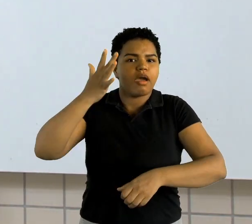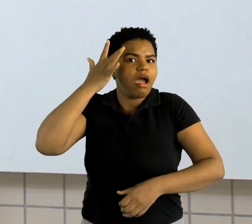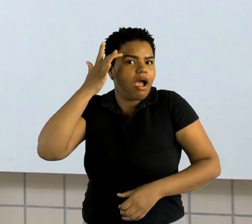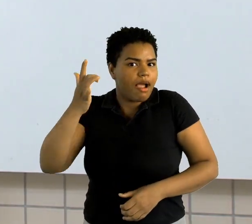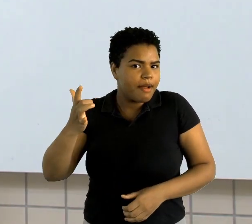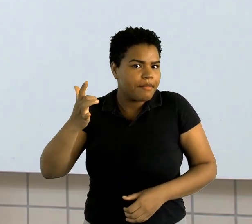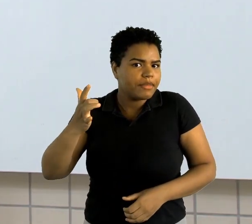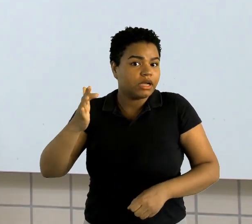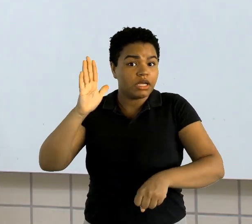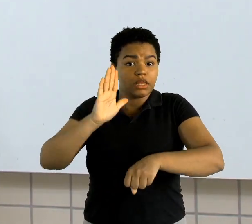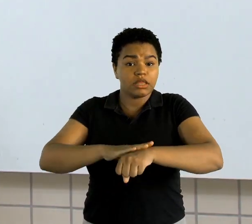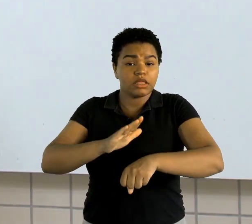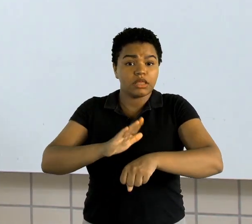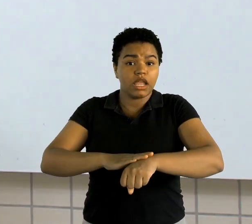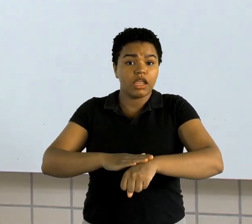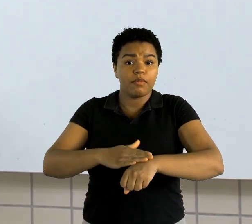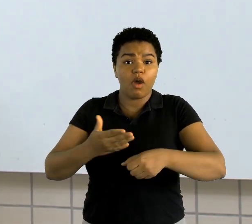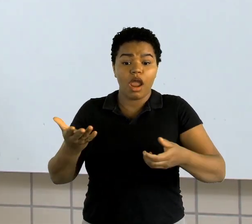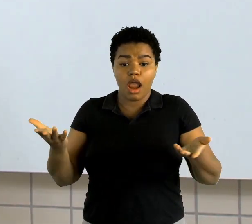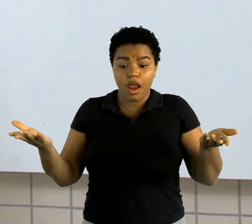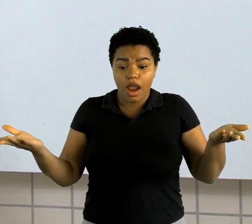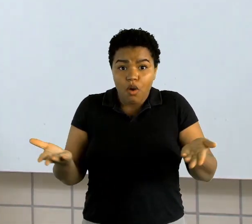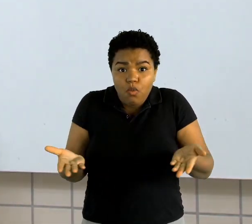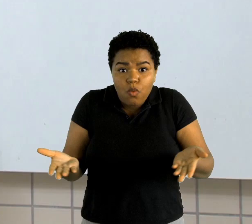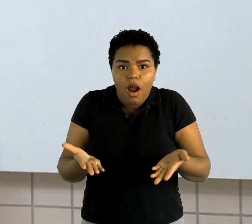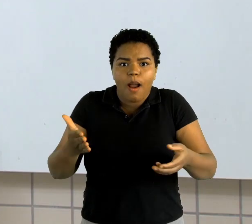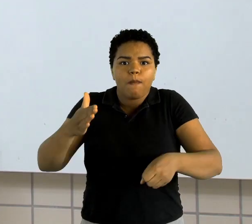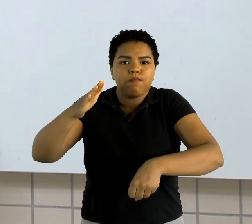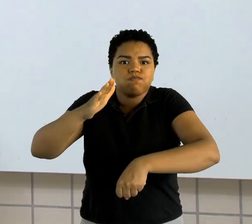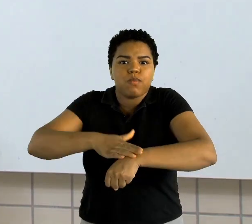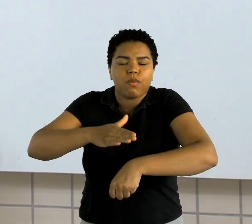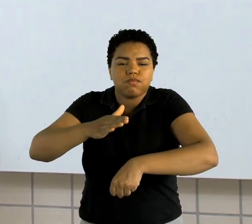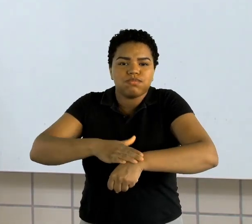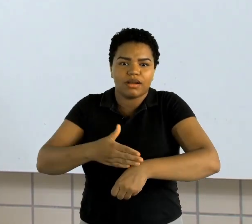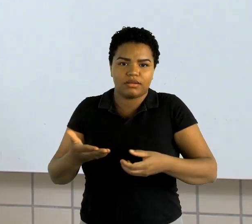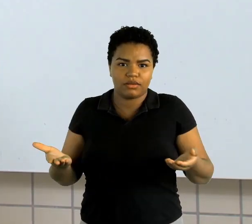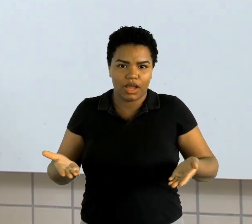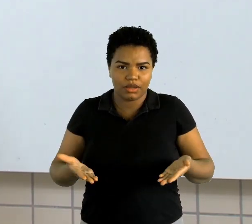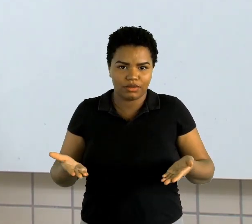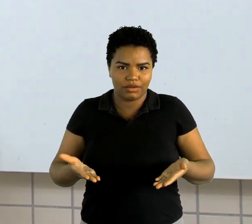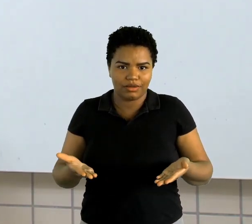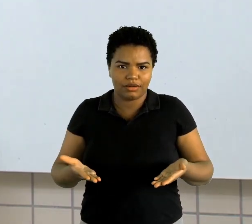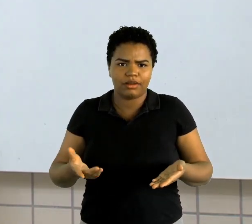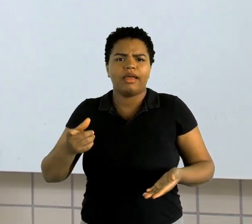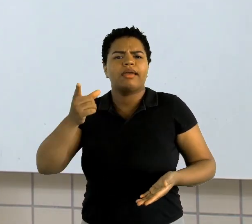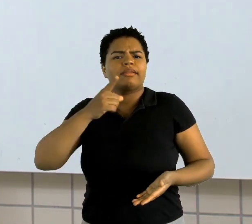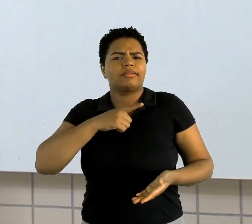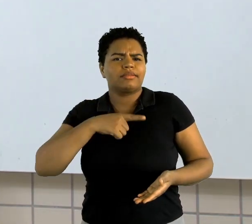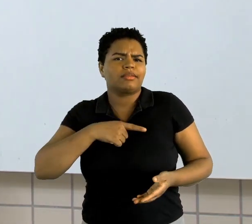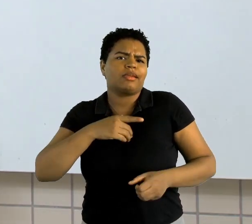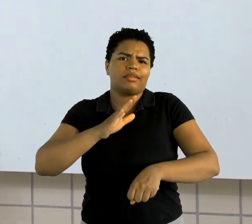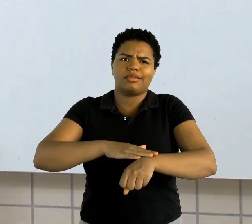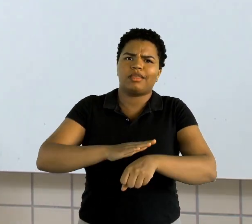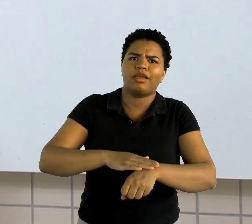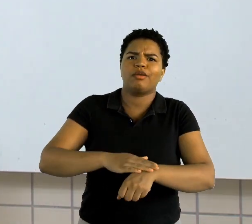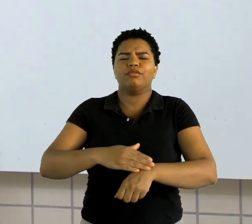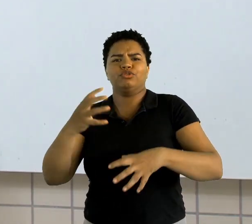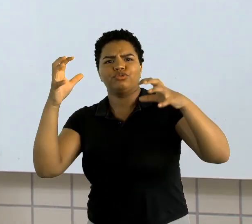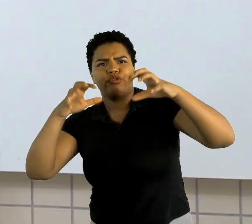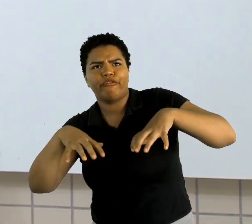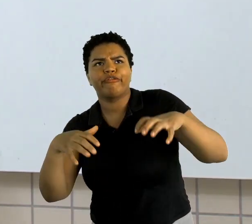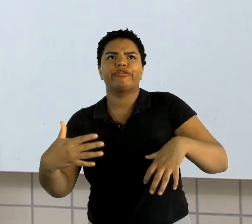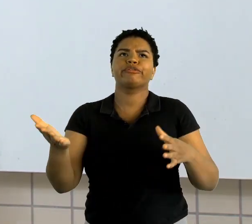é um estado momentâneo. Durante o dia você pode ter vários tipos de tempo: tempo chuvoso, tempo quente, tempo frio,